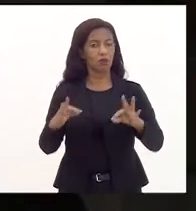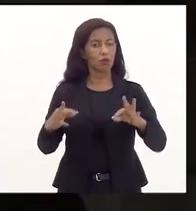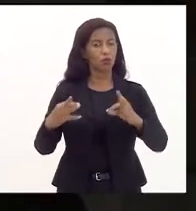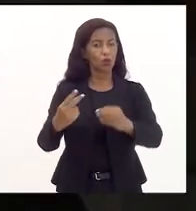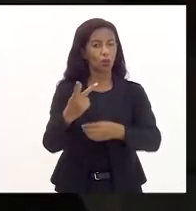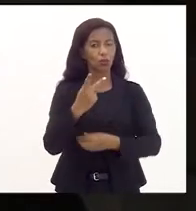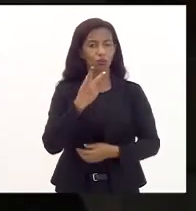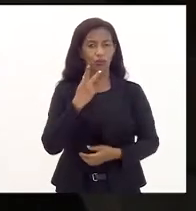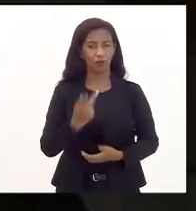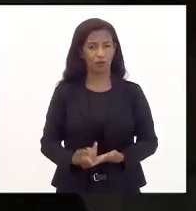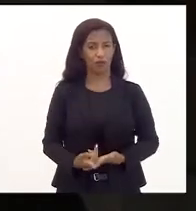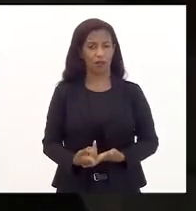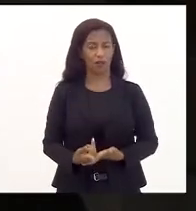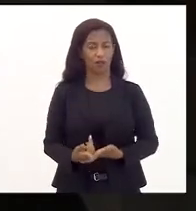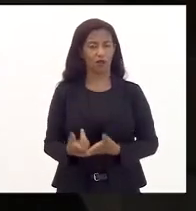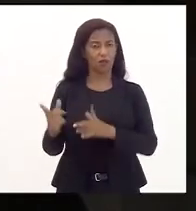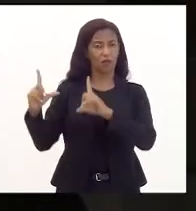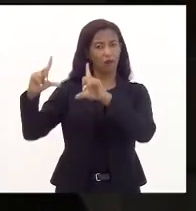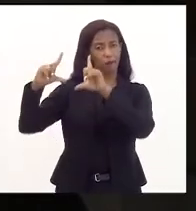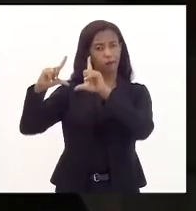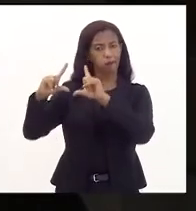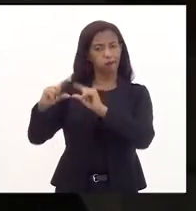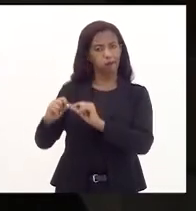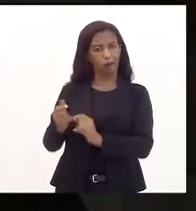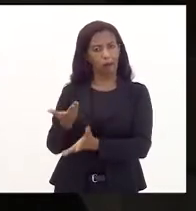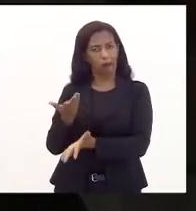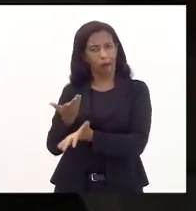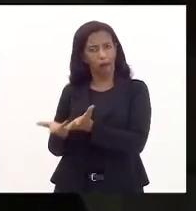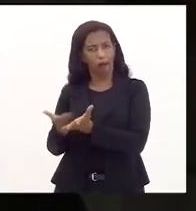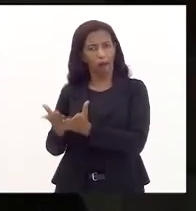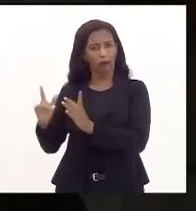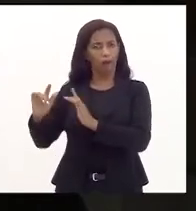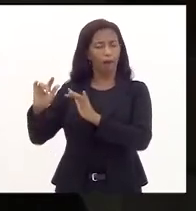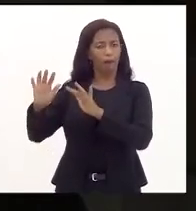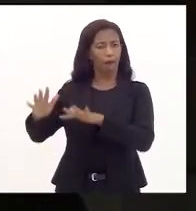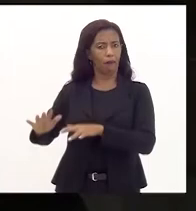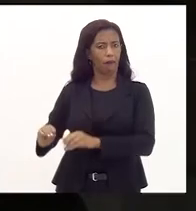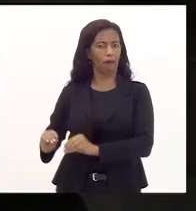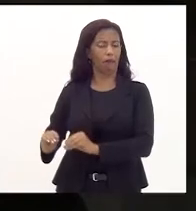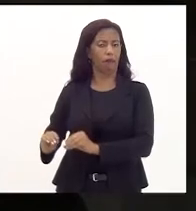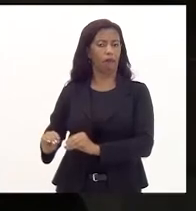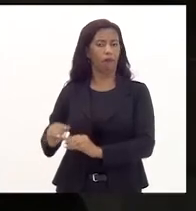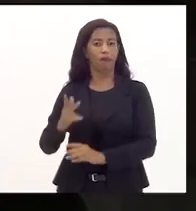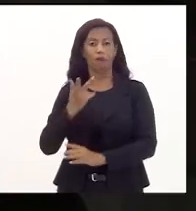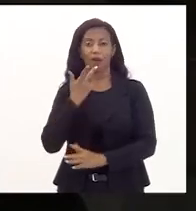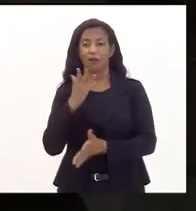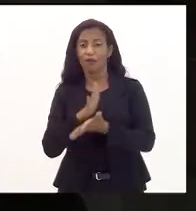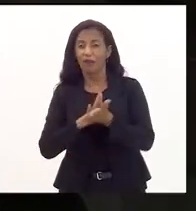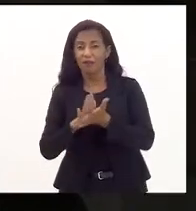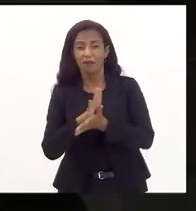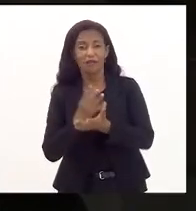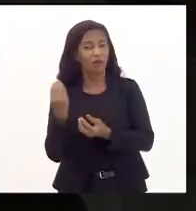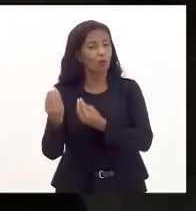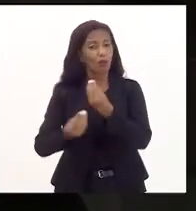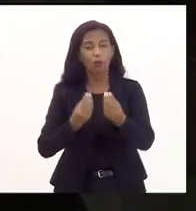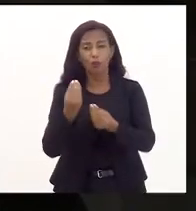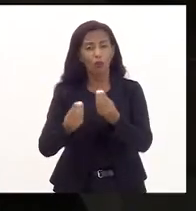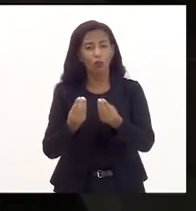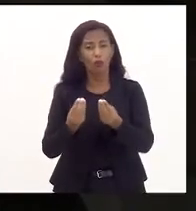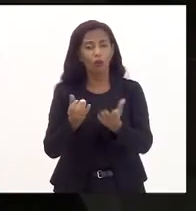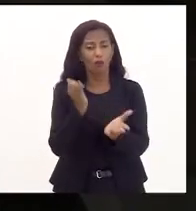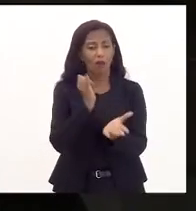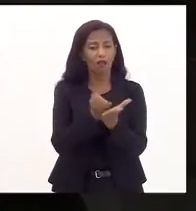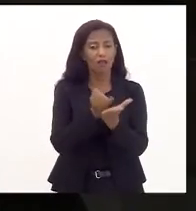falam em reduzir despesa, mas nada falam sobre como fazer crescer